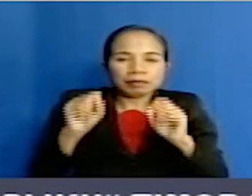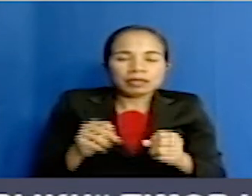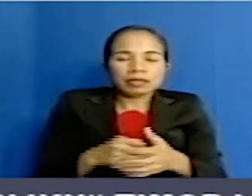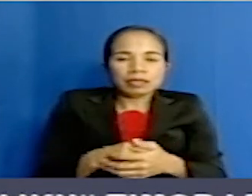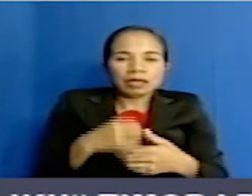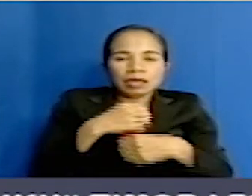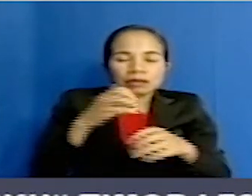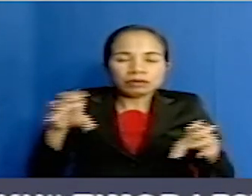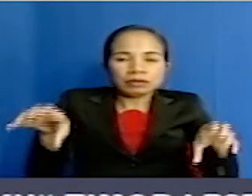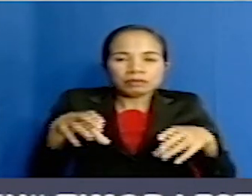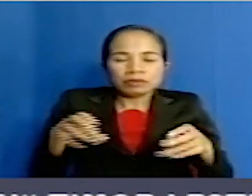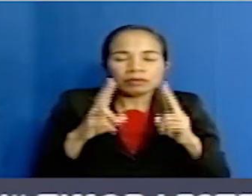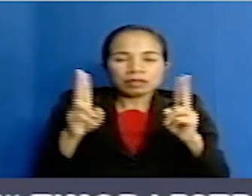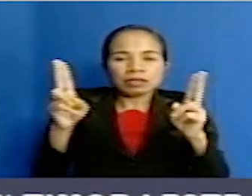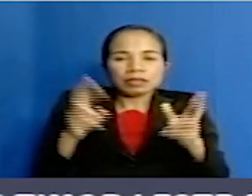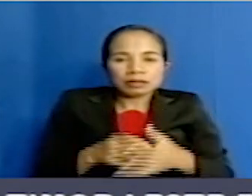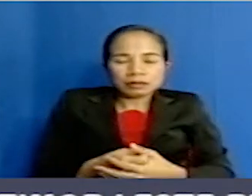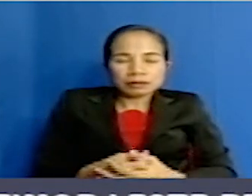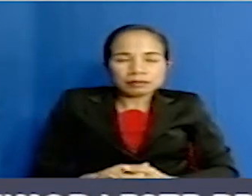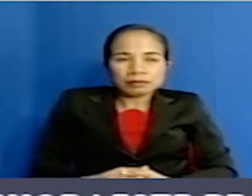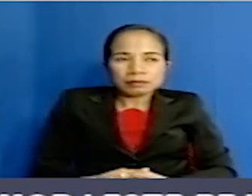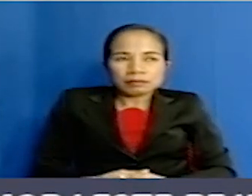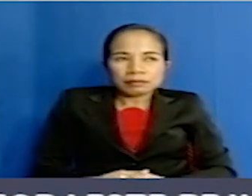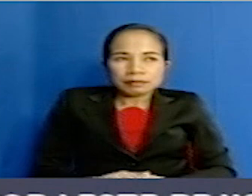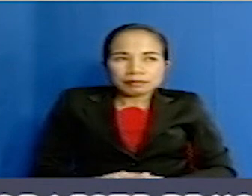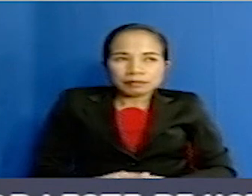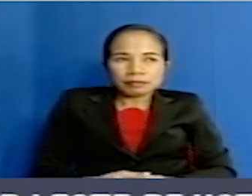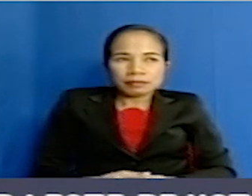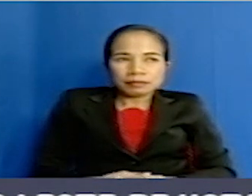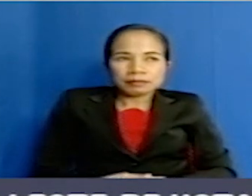acelera serviço. Manuel Alves, Miguel da Costa, ba RTTeli.